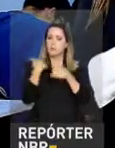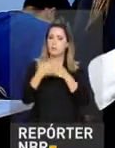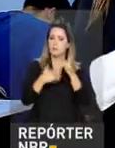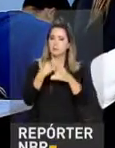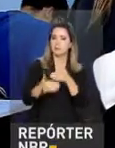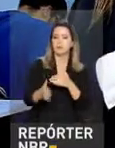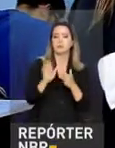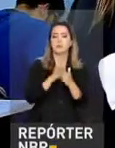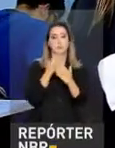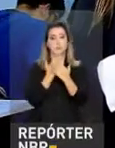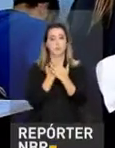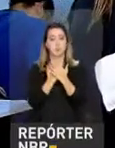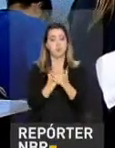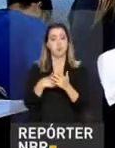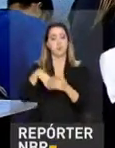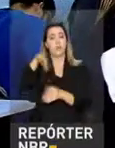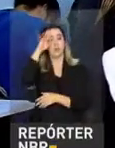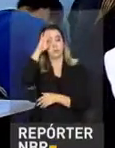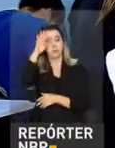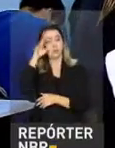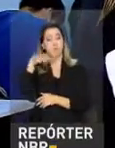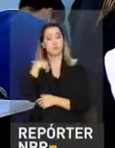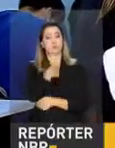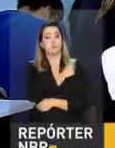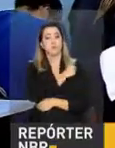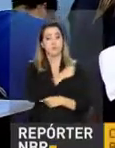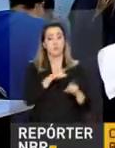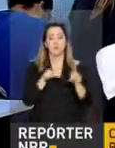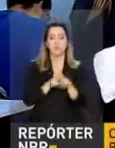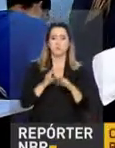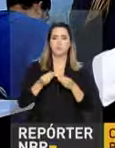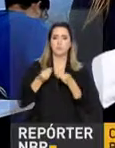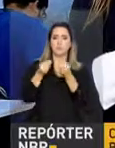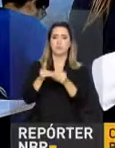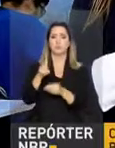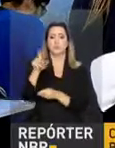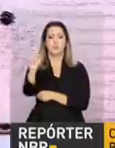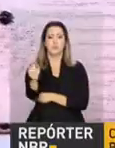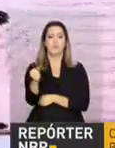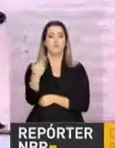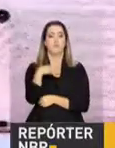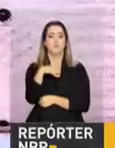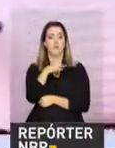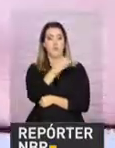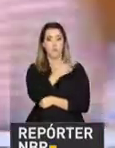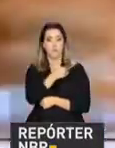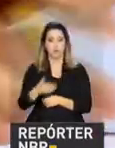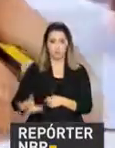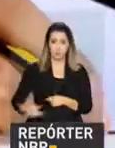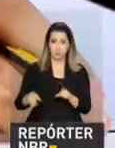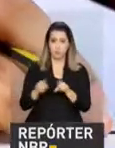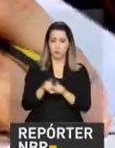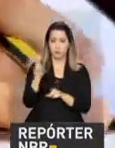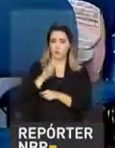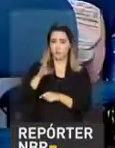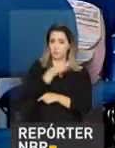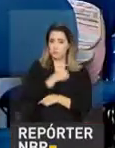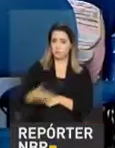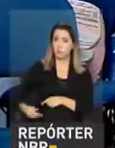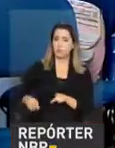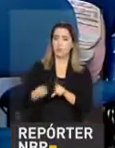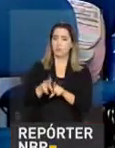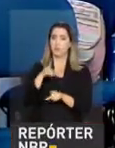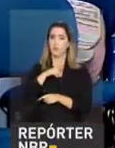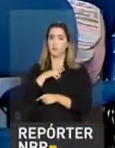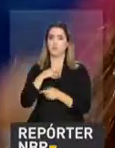desenvolvimento escolar e acadêmico do aluno e garantir vagas nas universidades públicas e federais. Além de uma rigidez maior na segurança, o